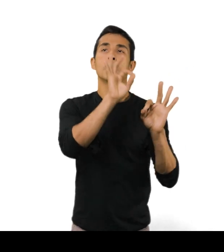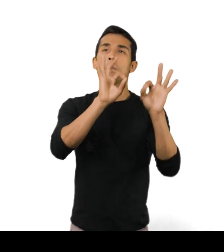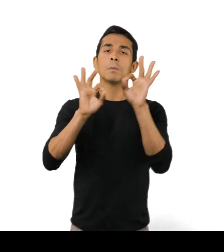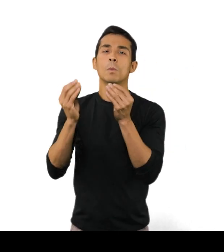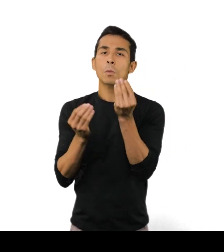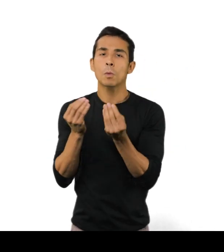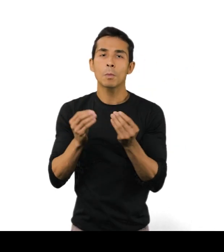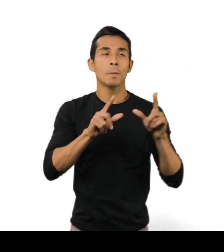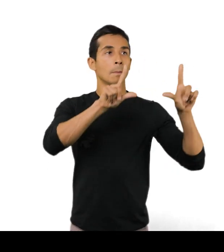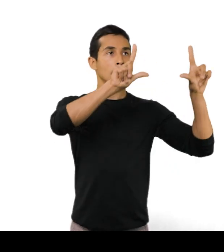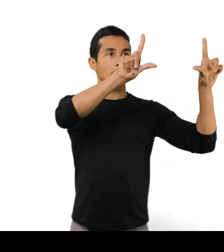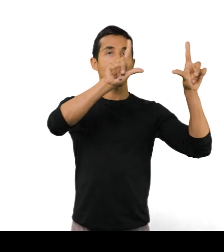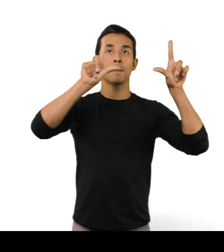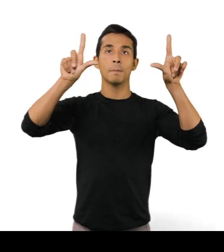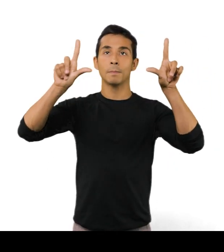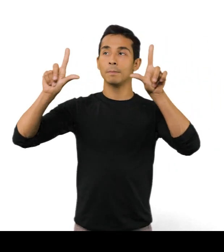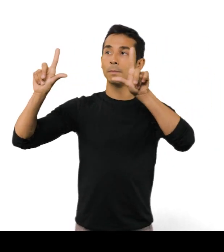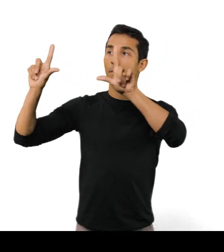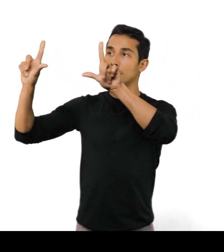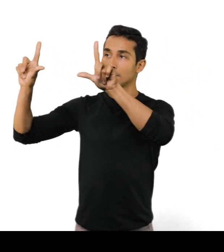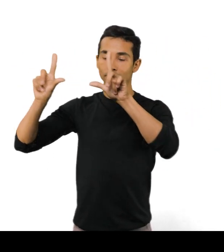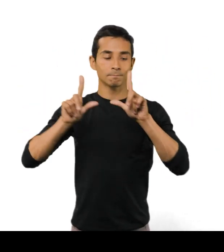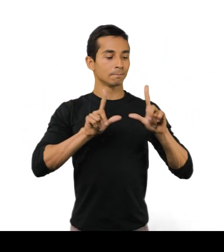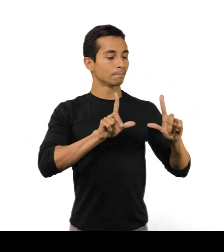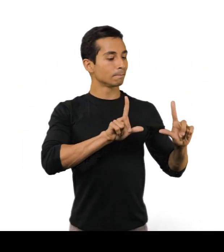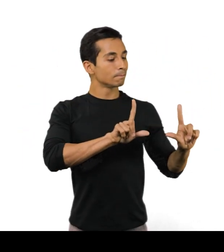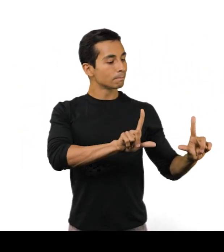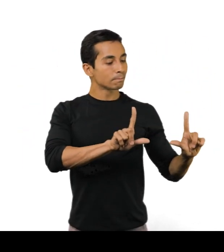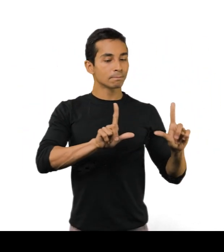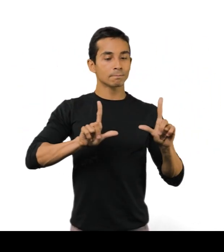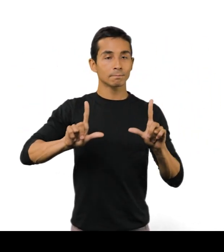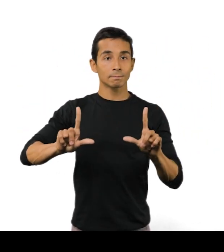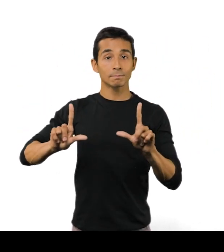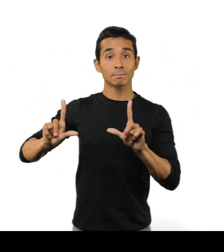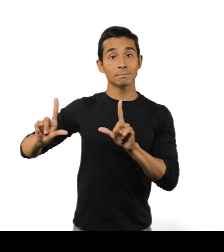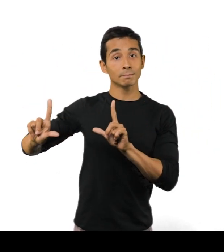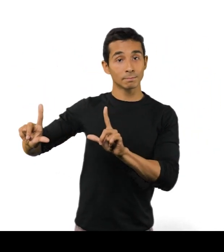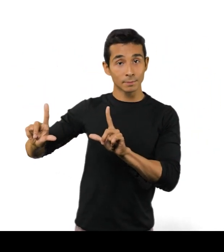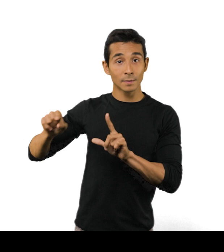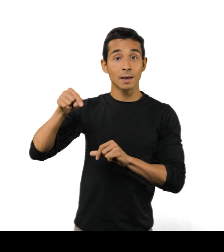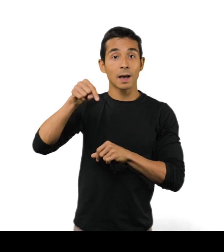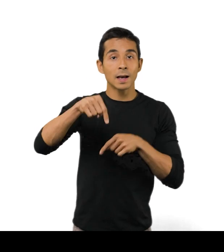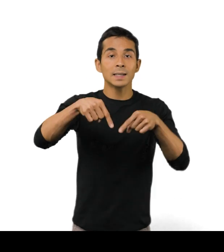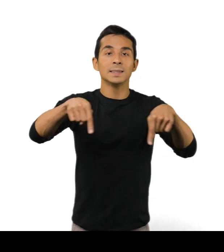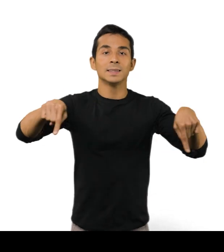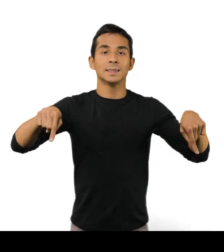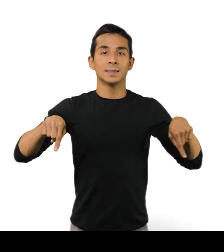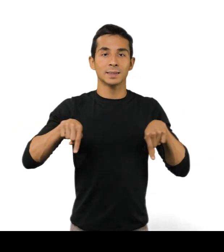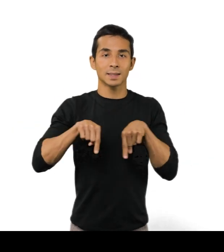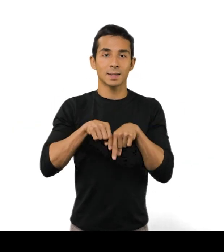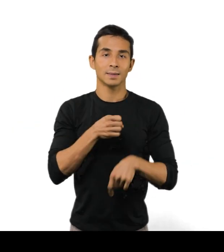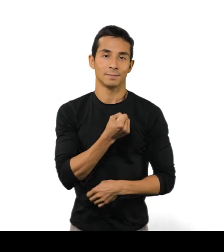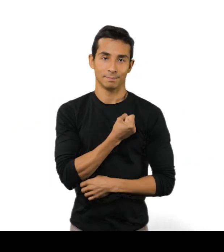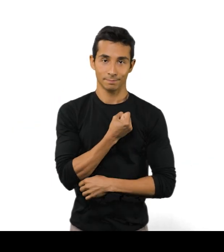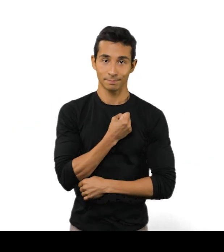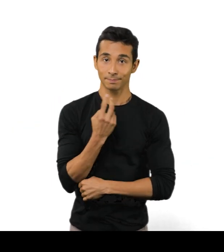As obras estão dispostas em 2 linhas e 3 colunas na parede em frente à entrada da sala